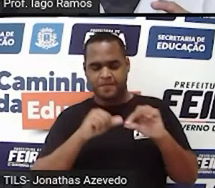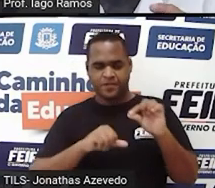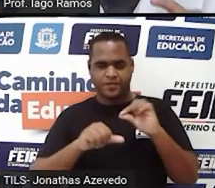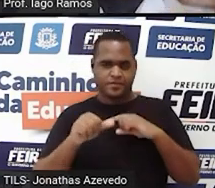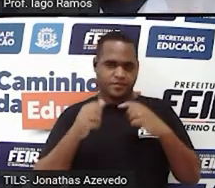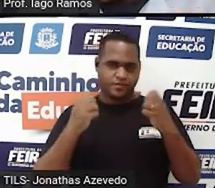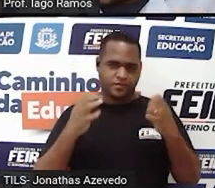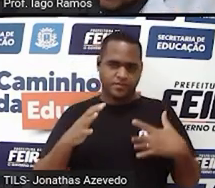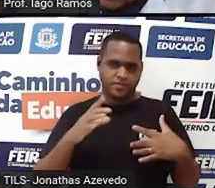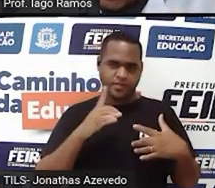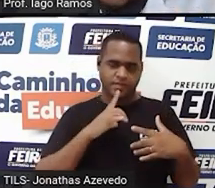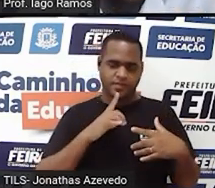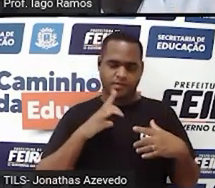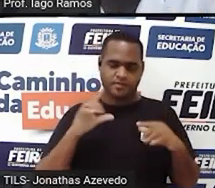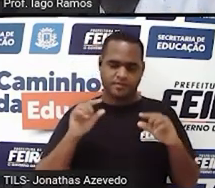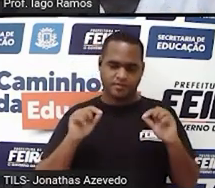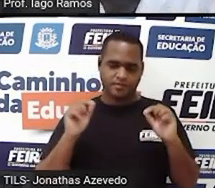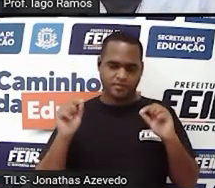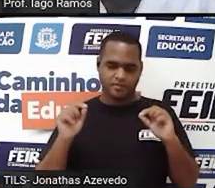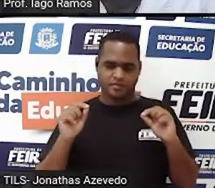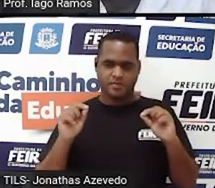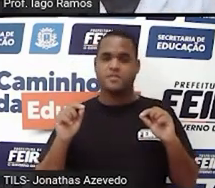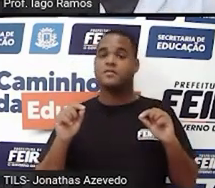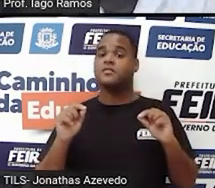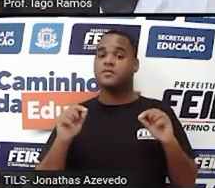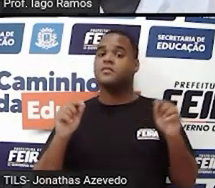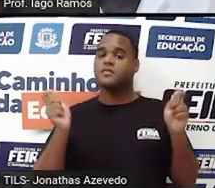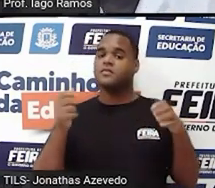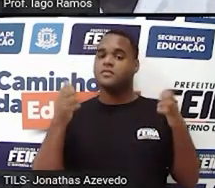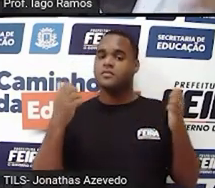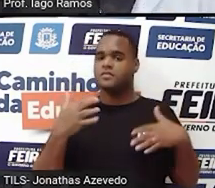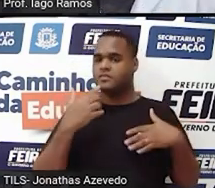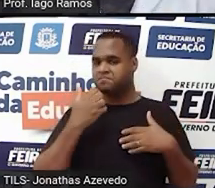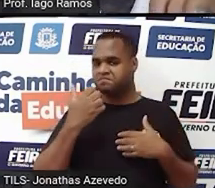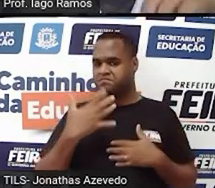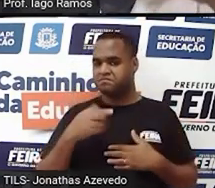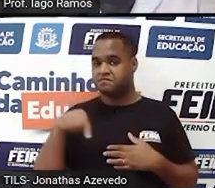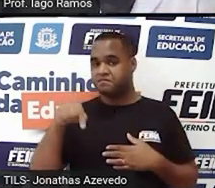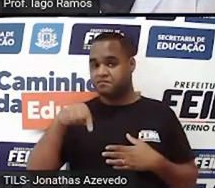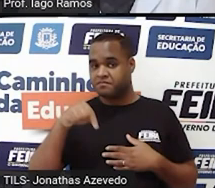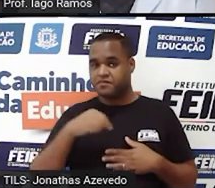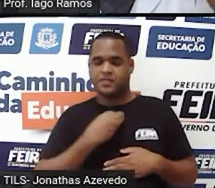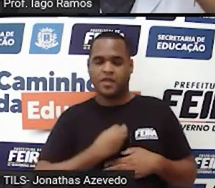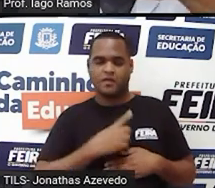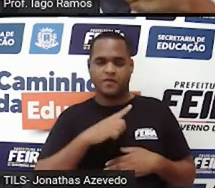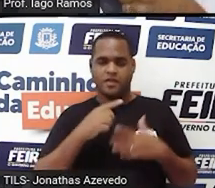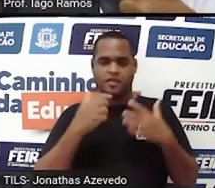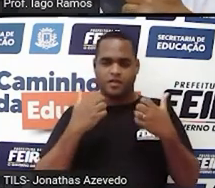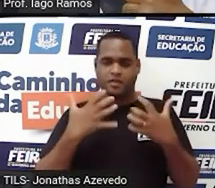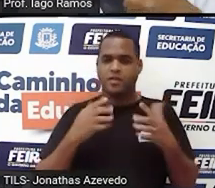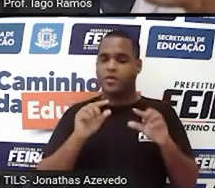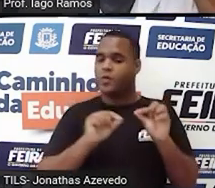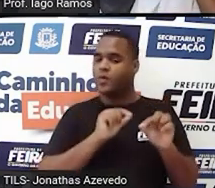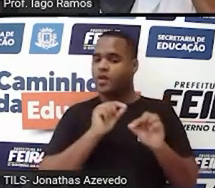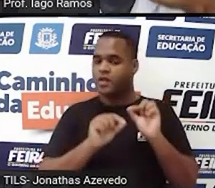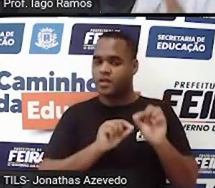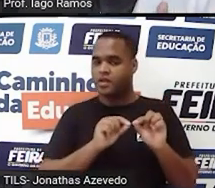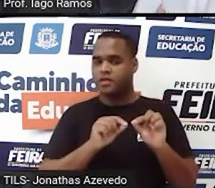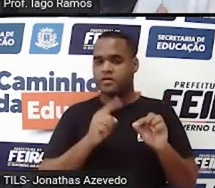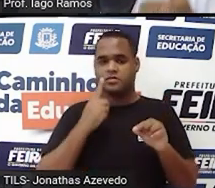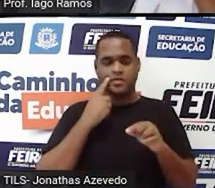mas isso a gente deixa para uma próxima aula aqui a gente já tá ok com que